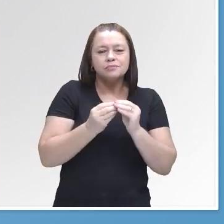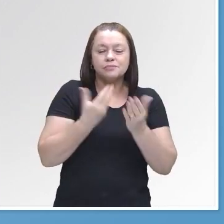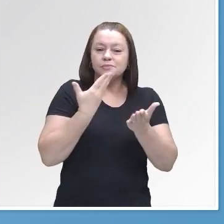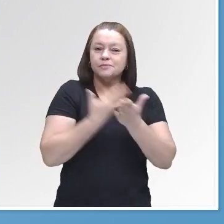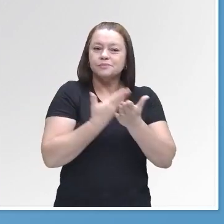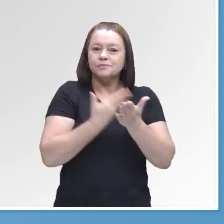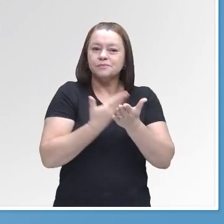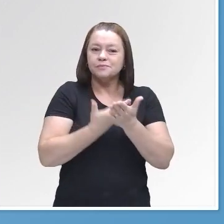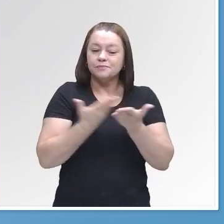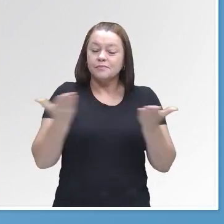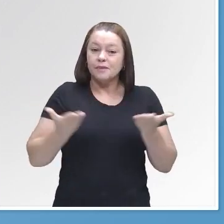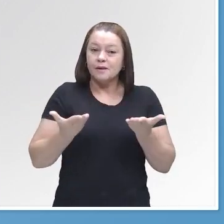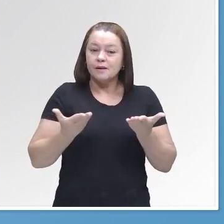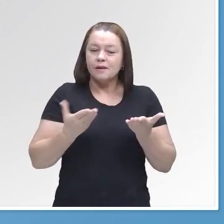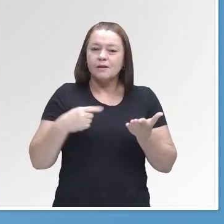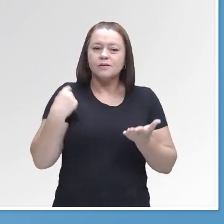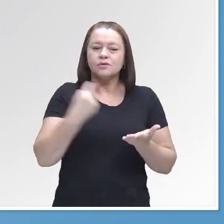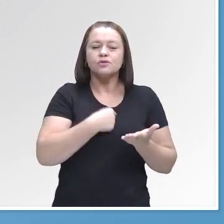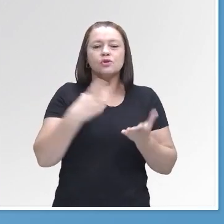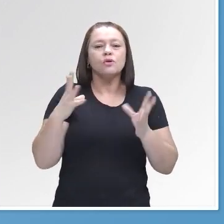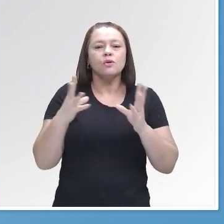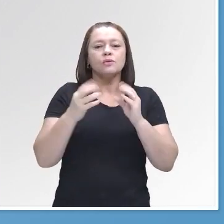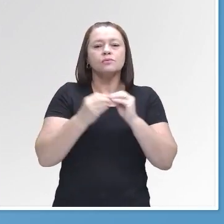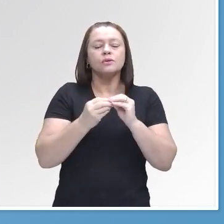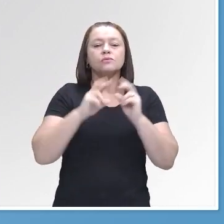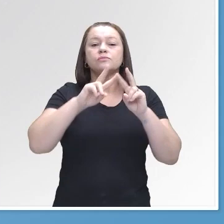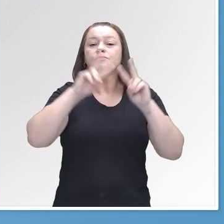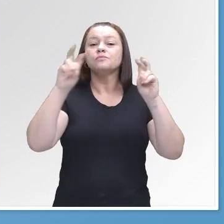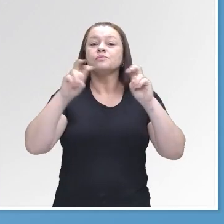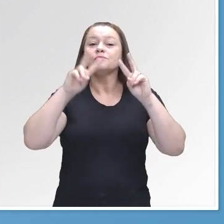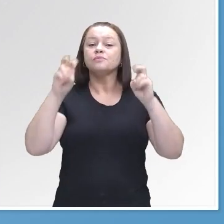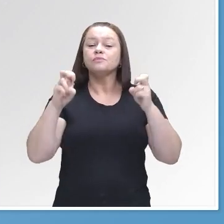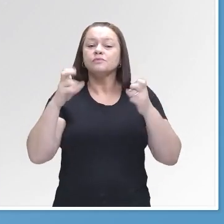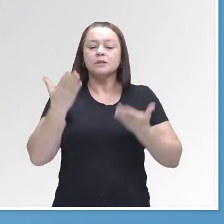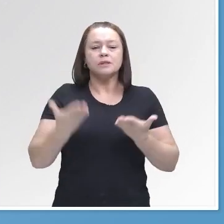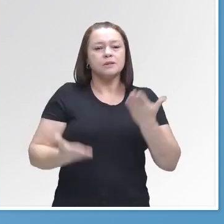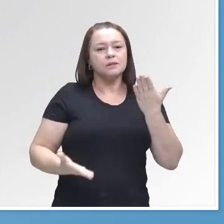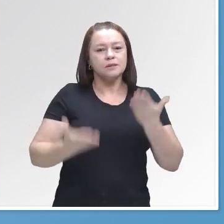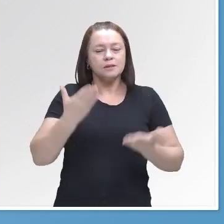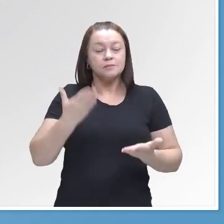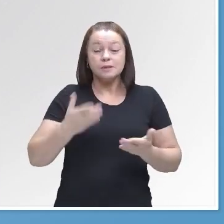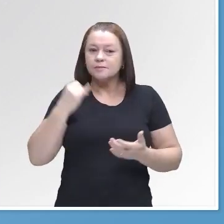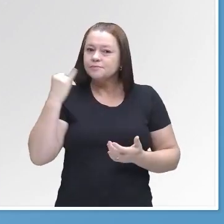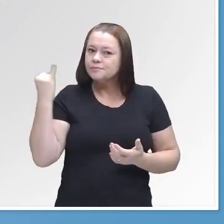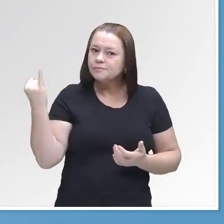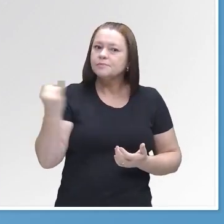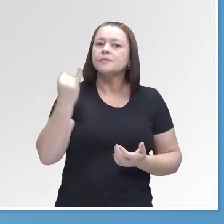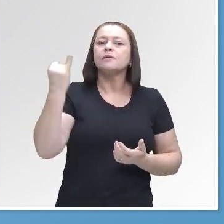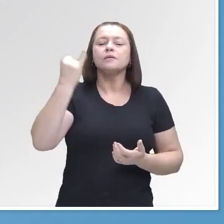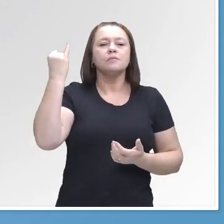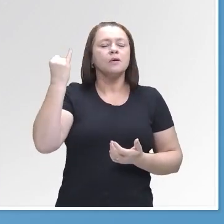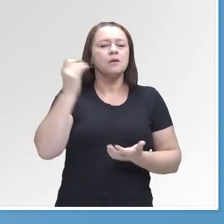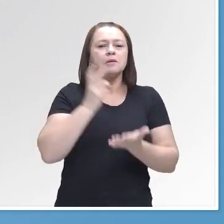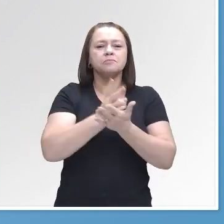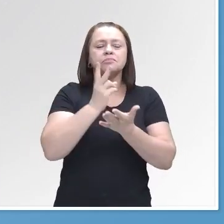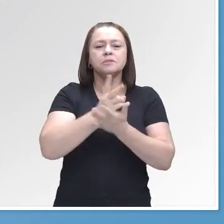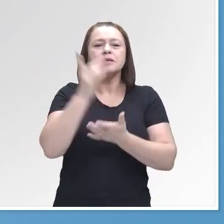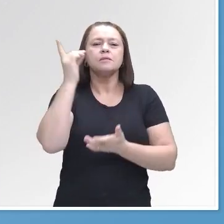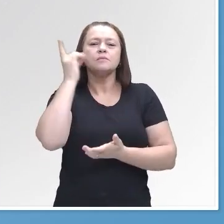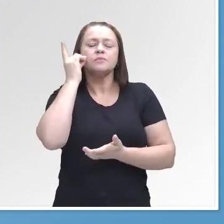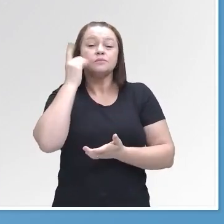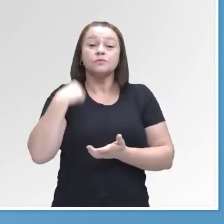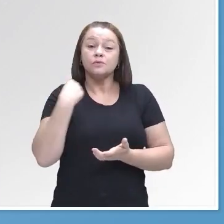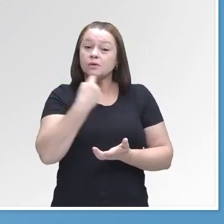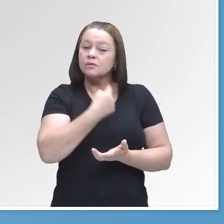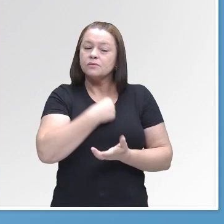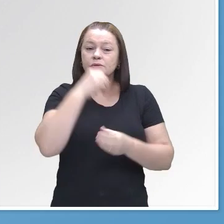aula, esse nosso resumo sobre essas medidas tão importantes que estão presentes no nosso dia a dia,